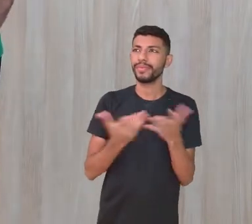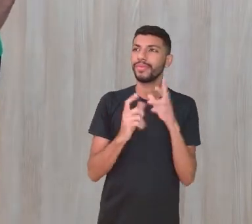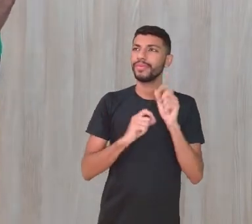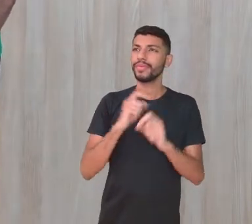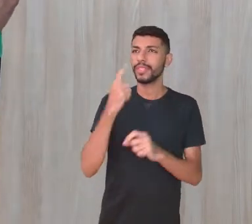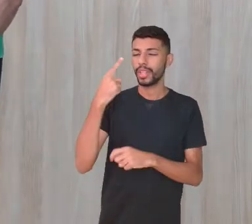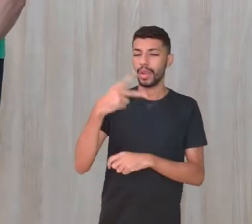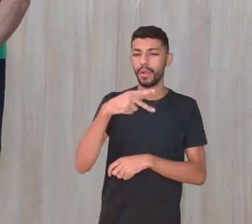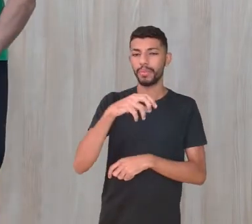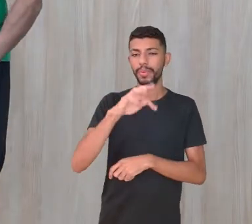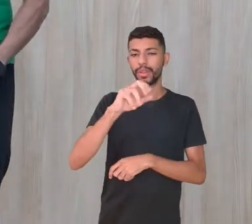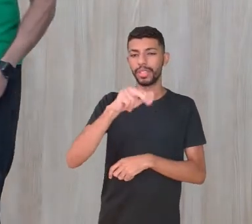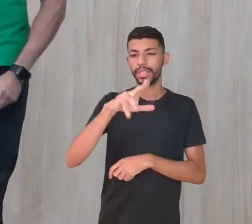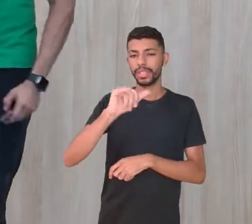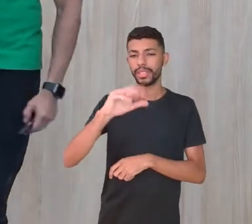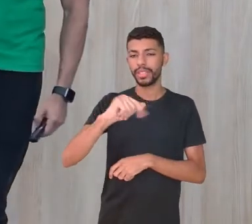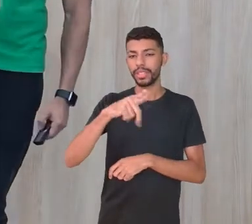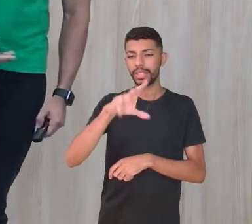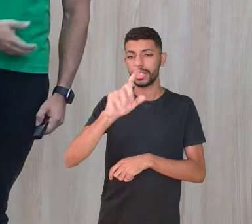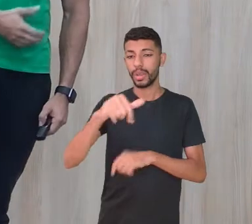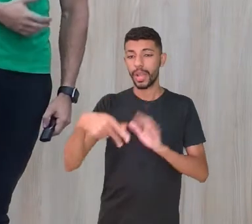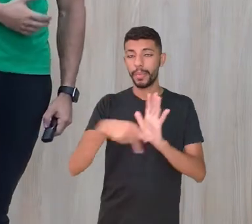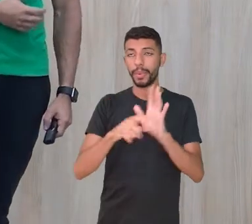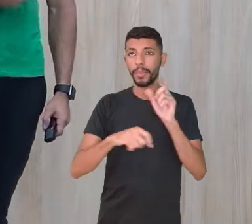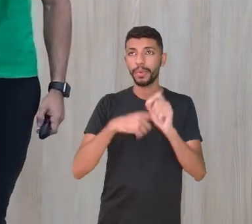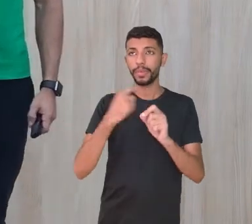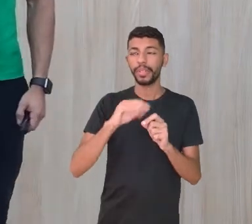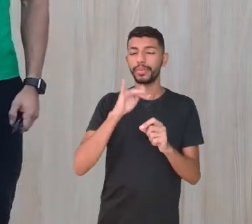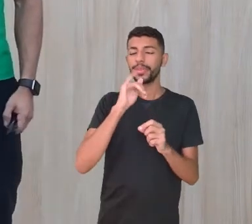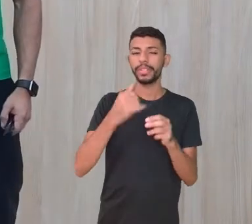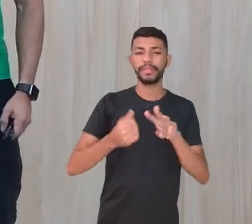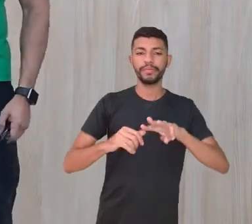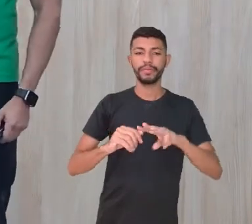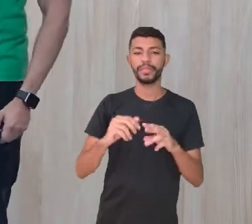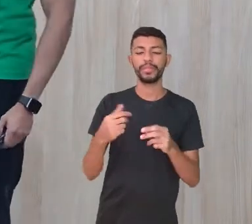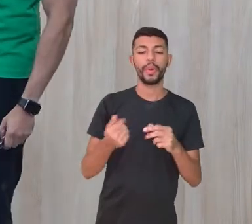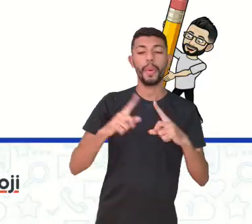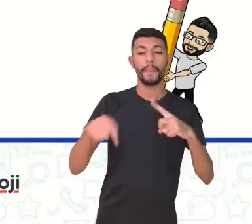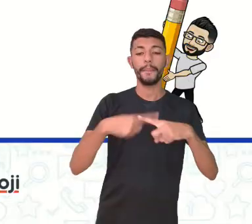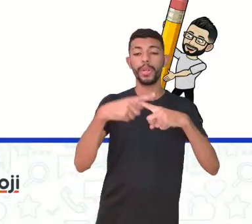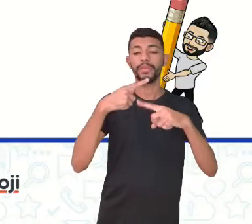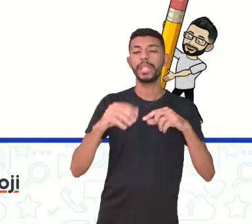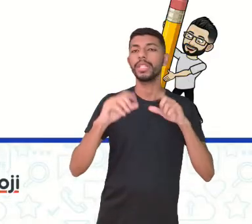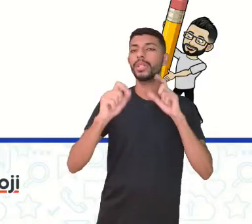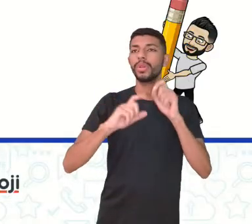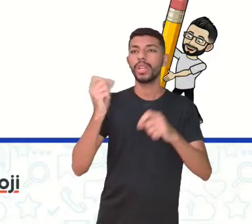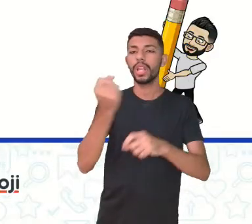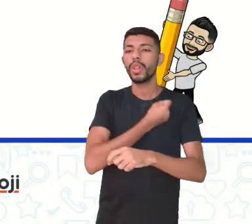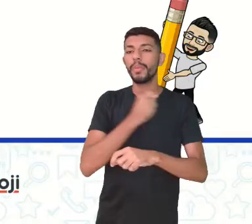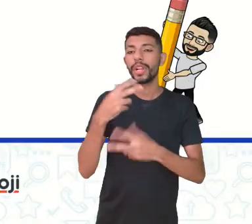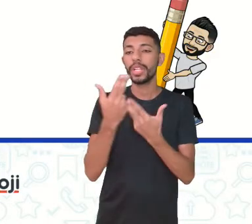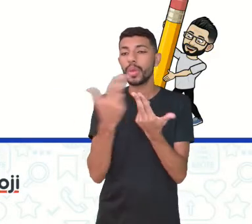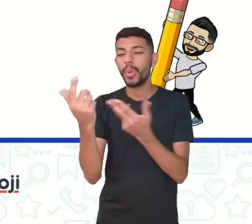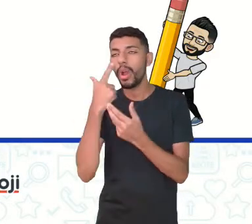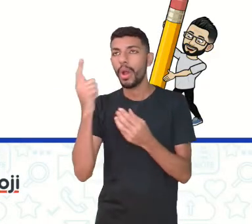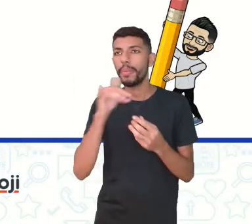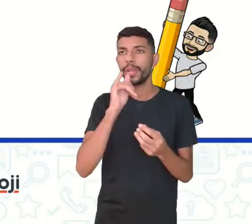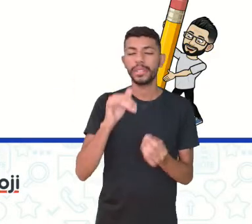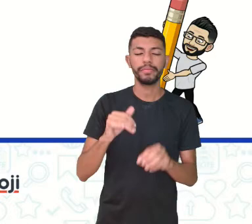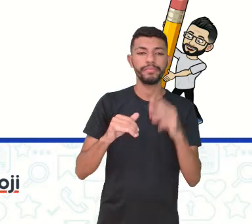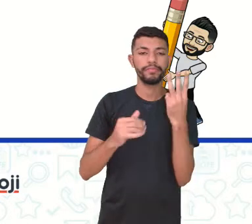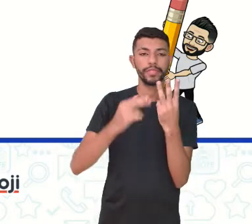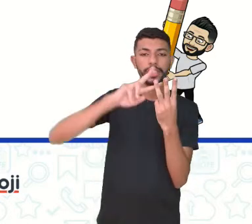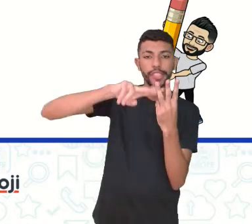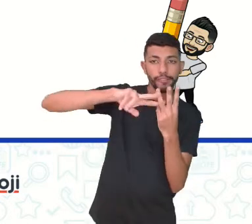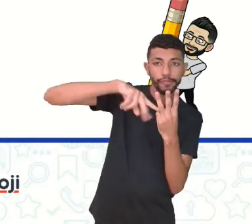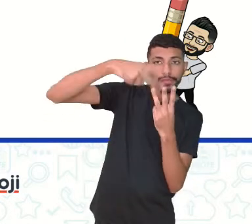que potenciação, ela é a multiplicação aí de termos iguais, certo? Então se eu tenho aqui 3 com o 2